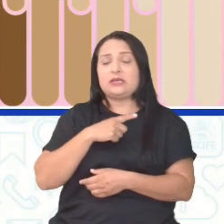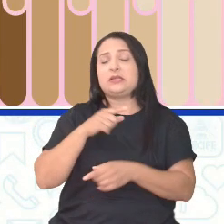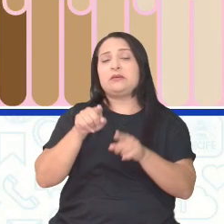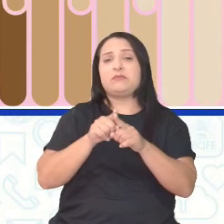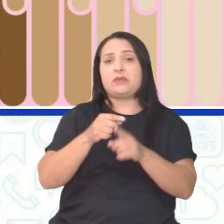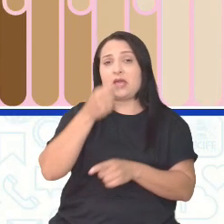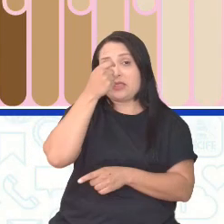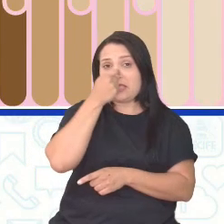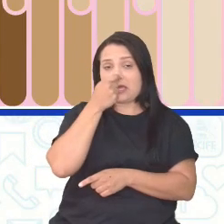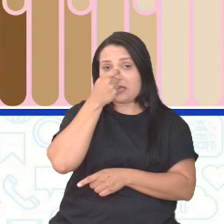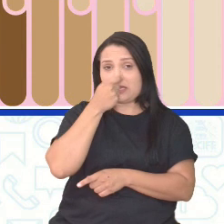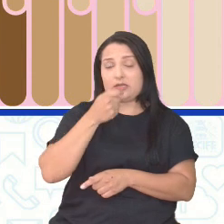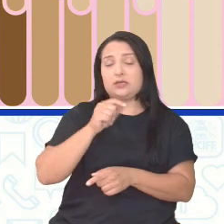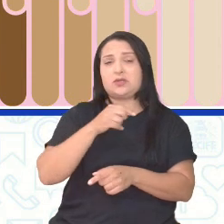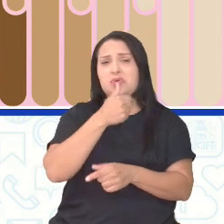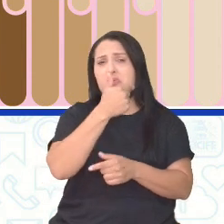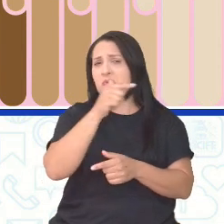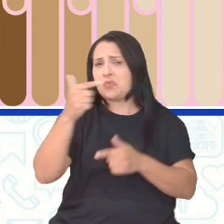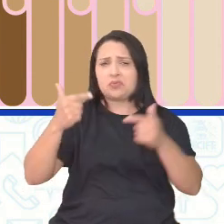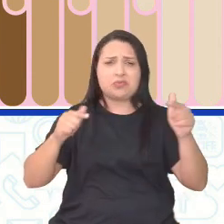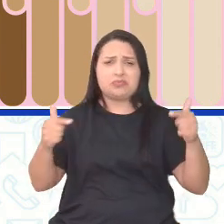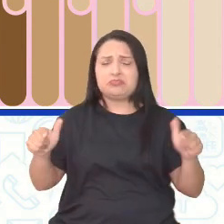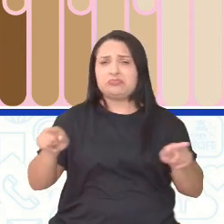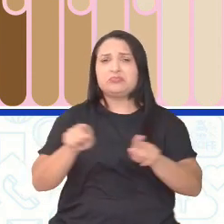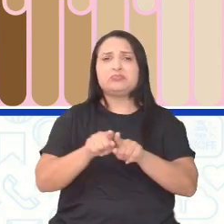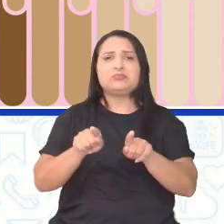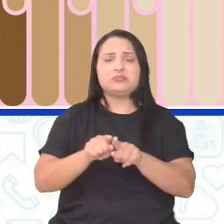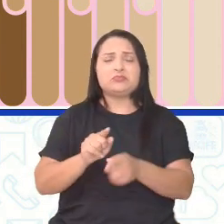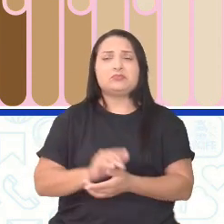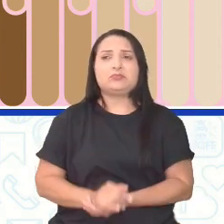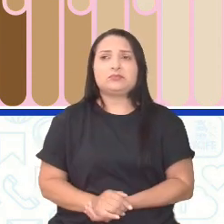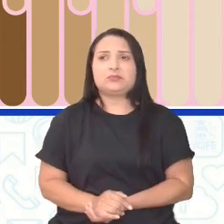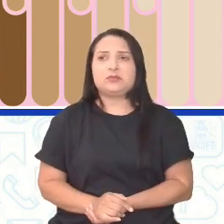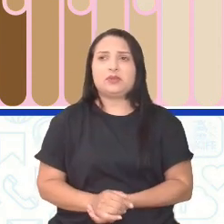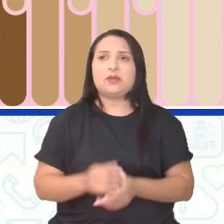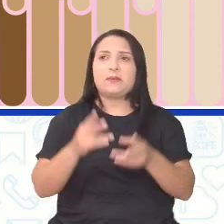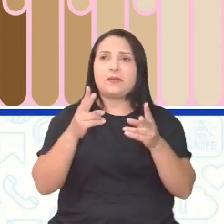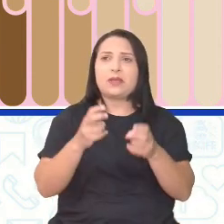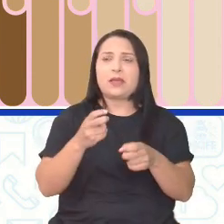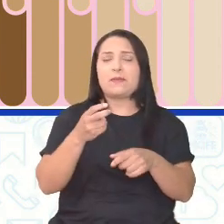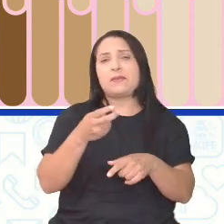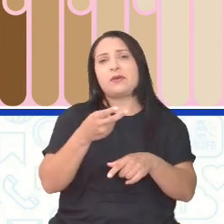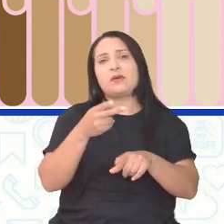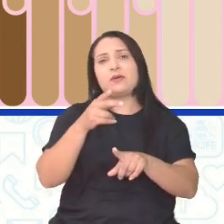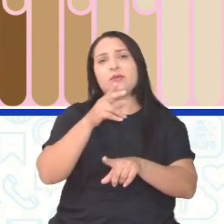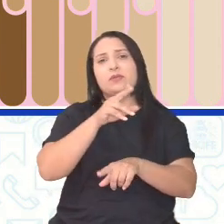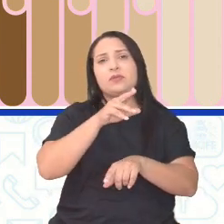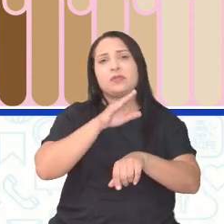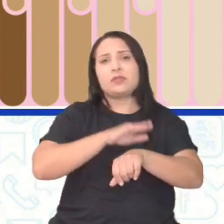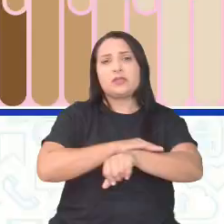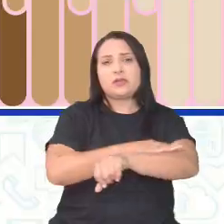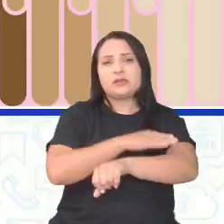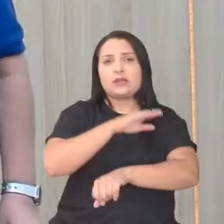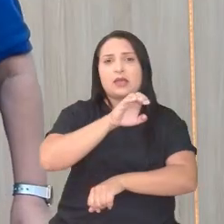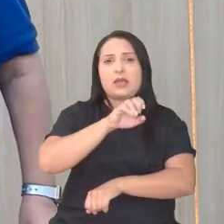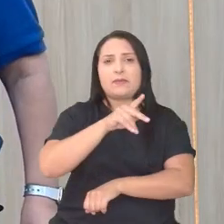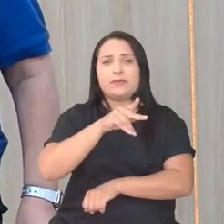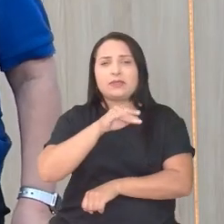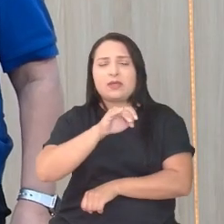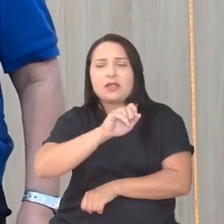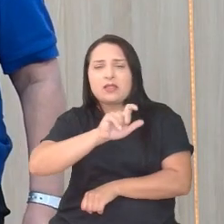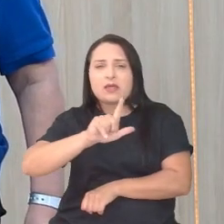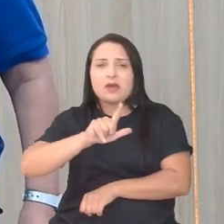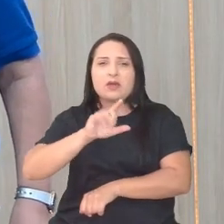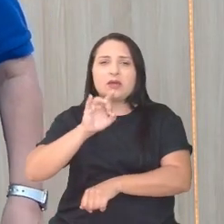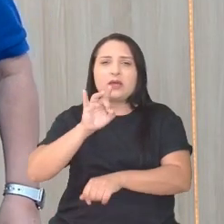nariz, né? E outros mais. Então, vejam a questão aí do tecido epitelial. Aqui vai a dica dizendo que é só essa camadinha